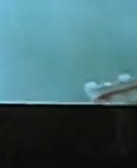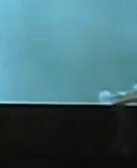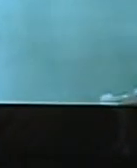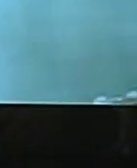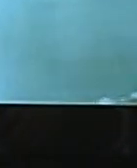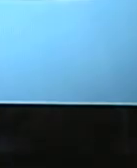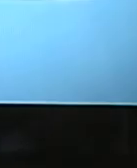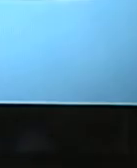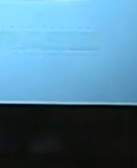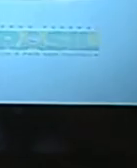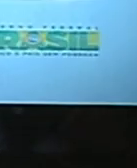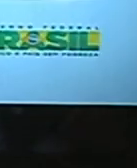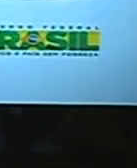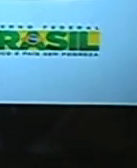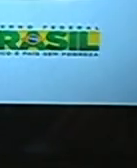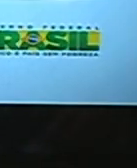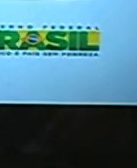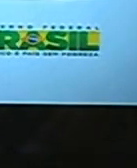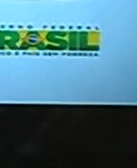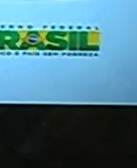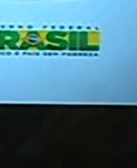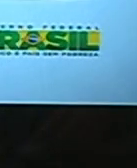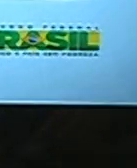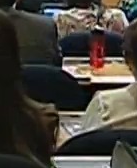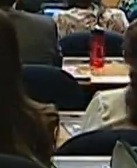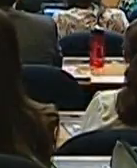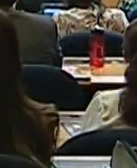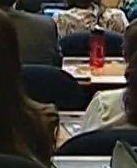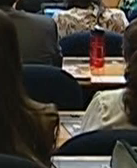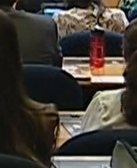proteção Ministério da Saúde governo